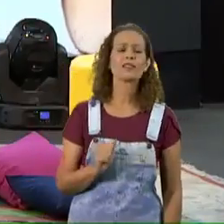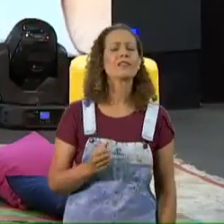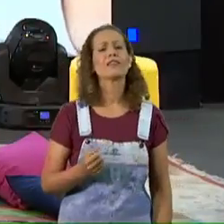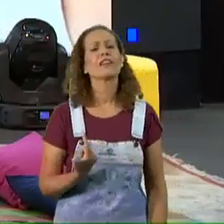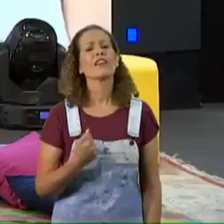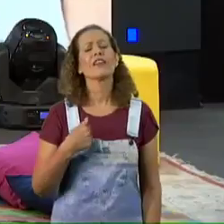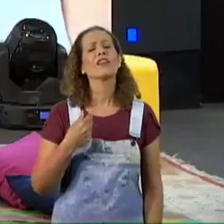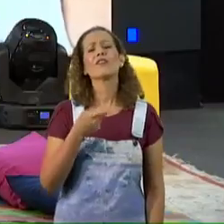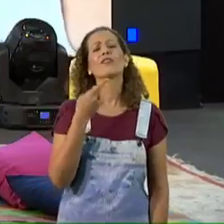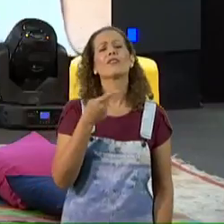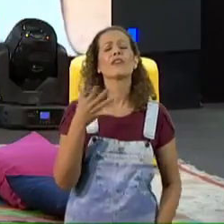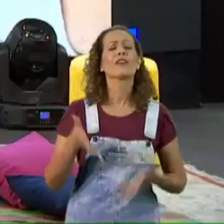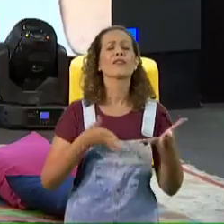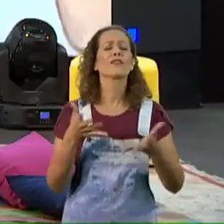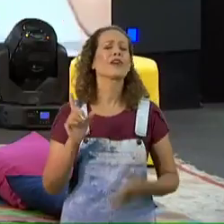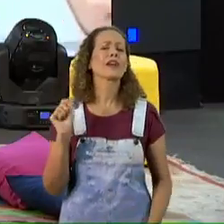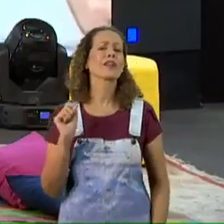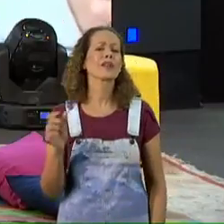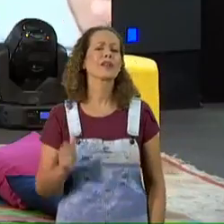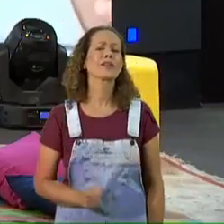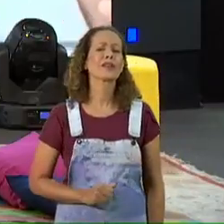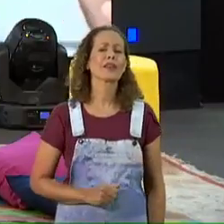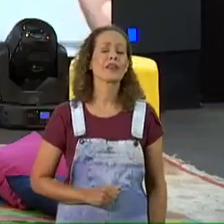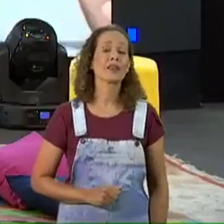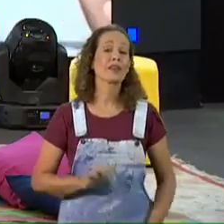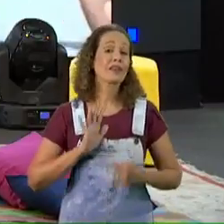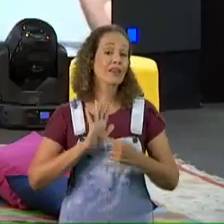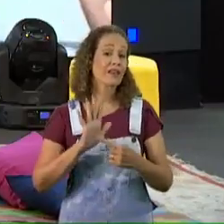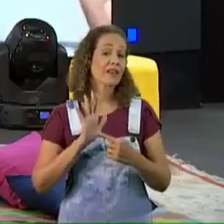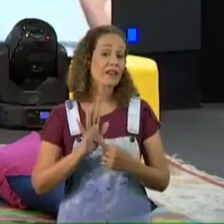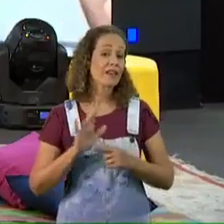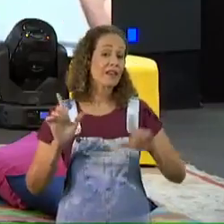quando começa o Play Kids? Está no ar o nosso quê?